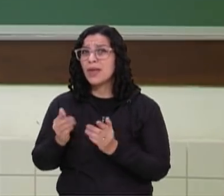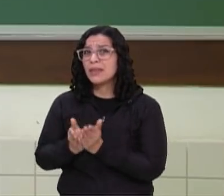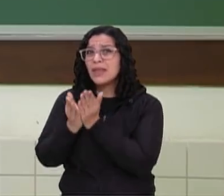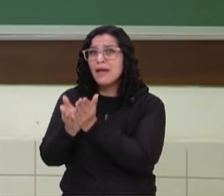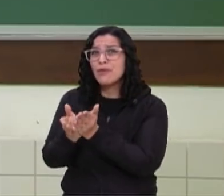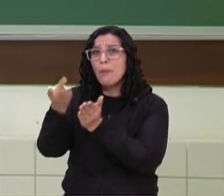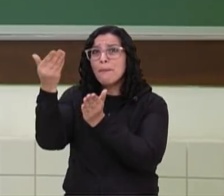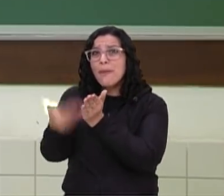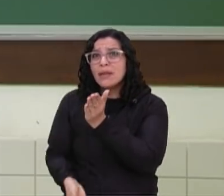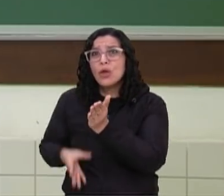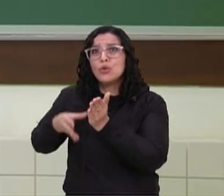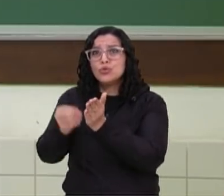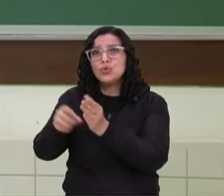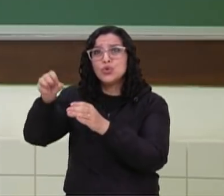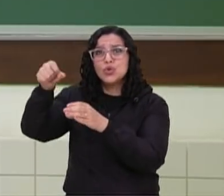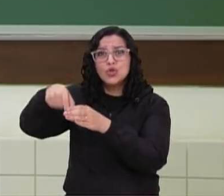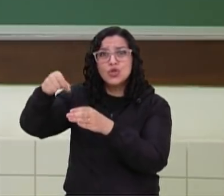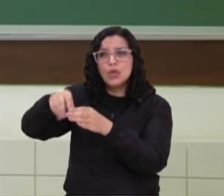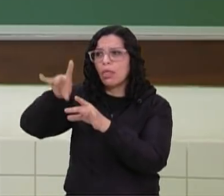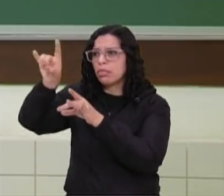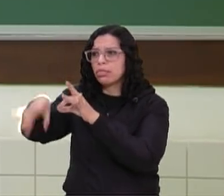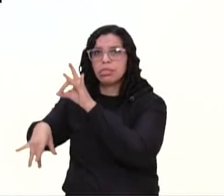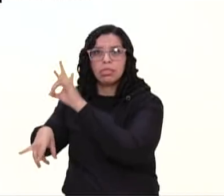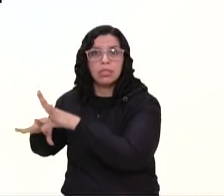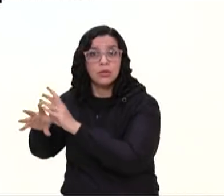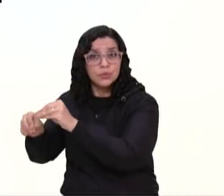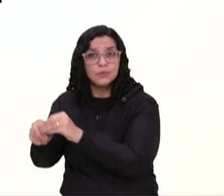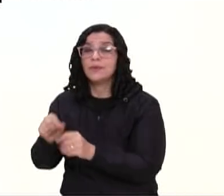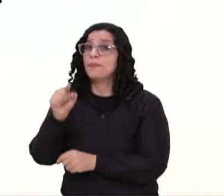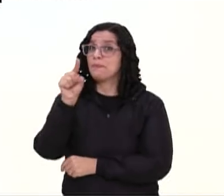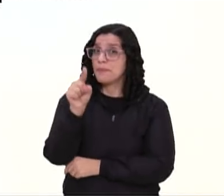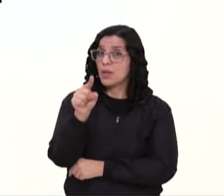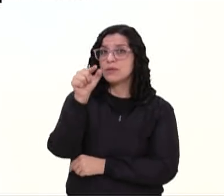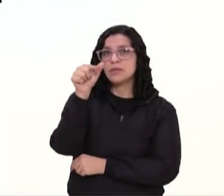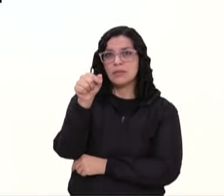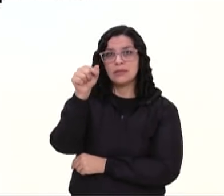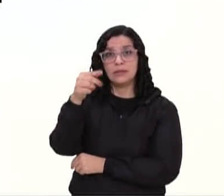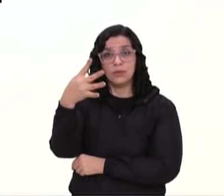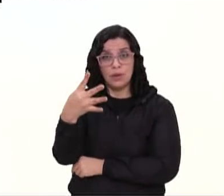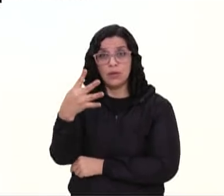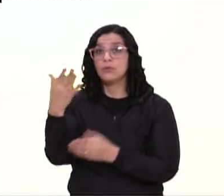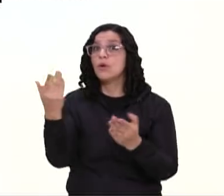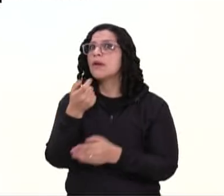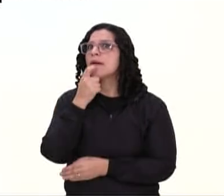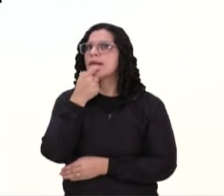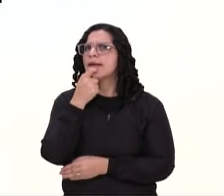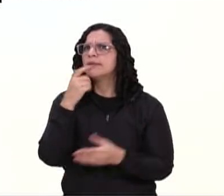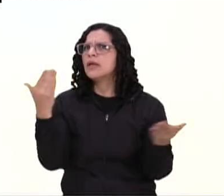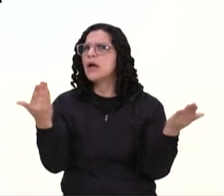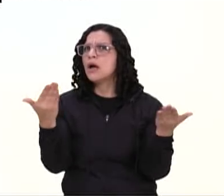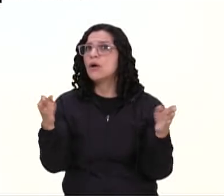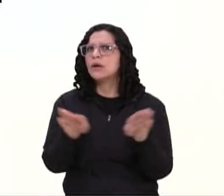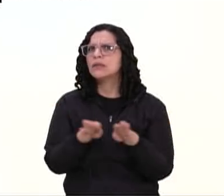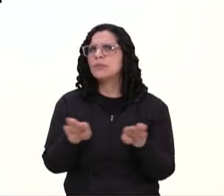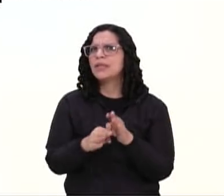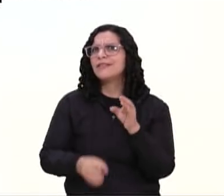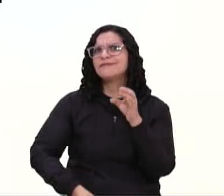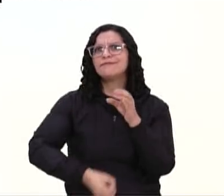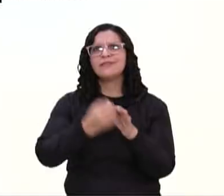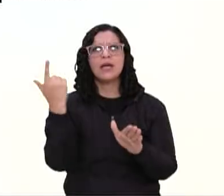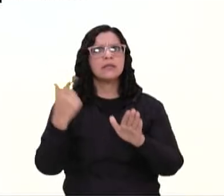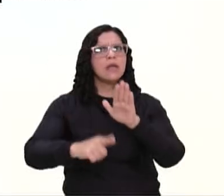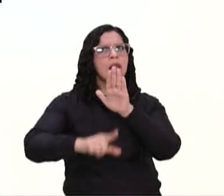de um navio? Óbvio que não. A partir de 1774, a Inglaterra vai começar a colocar